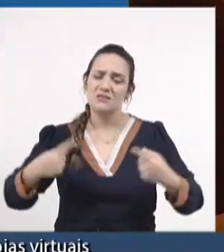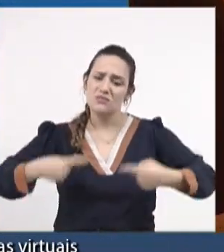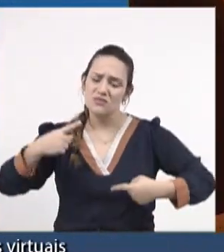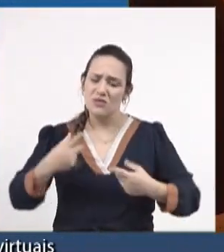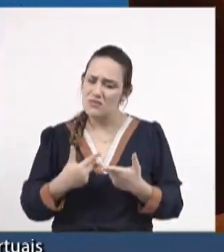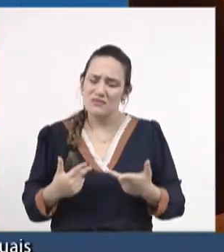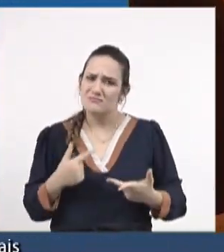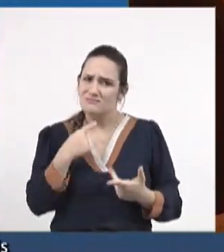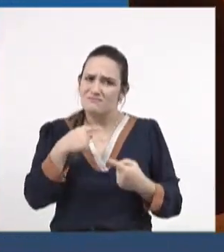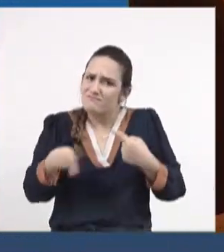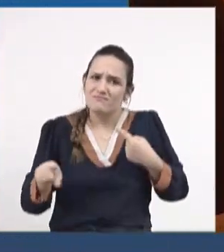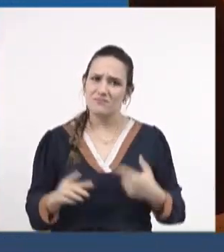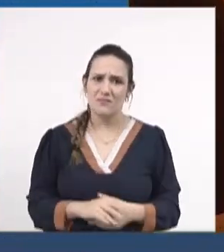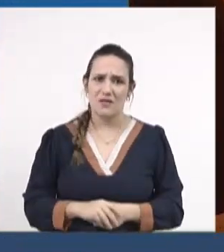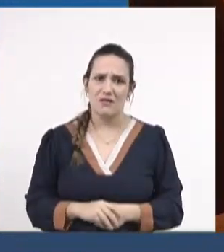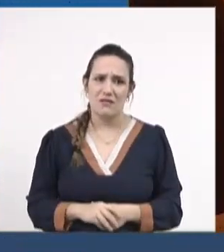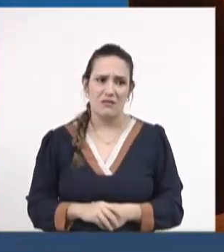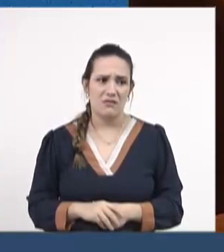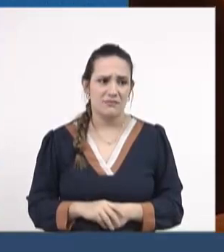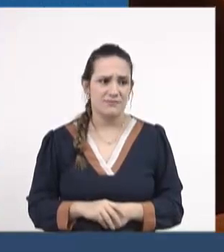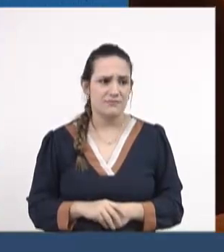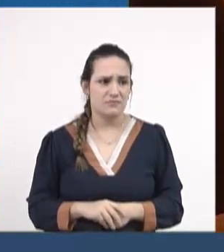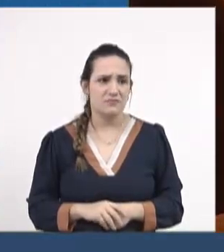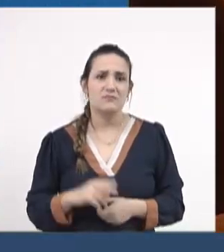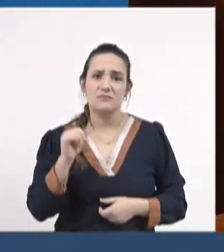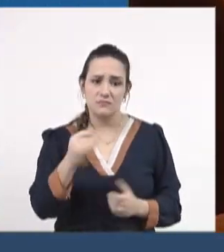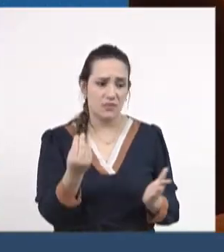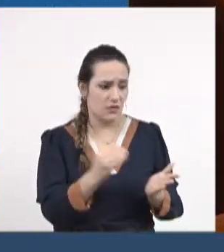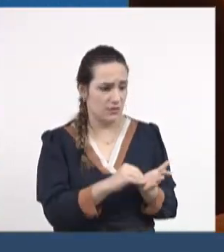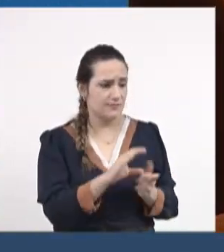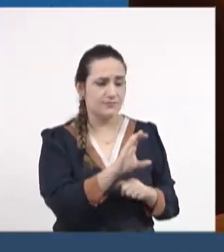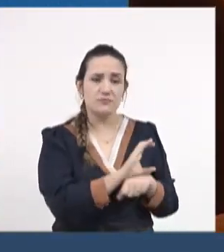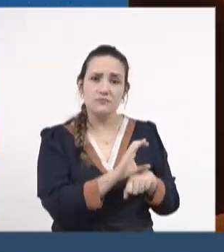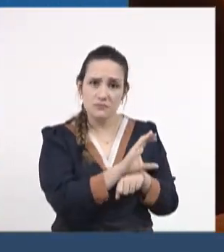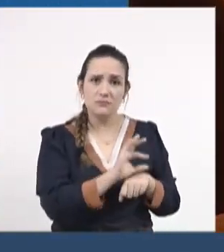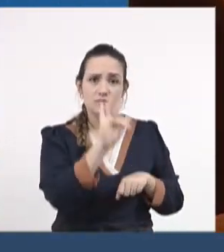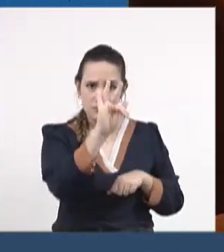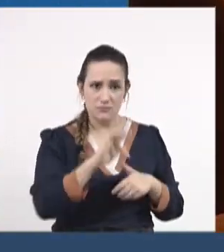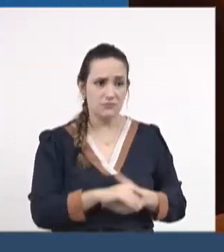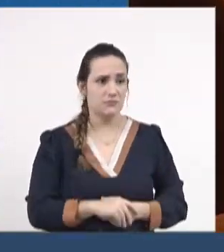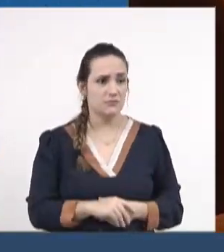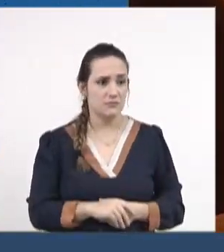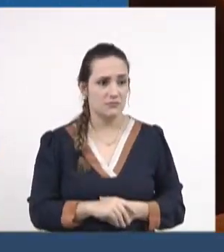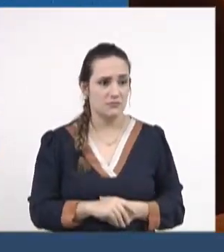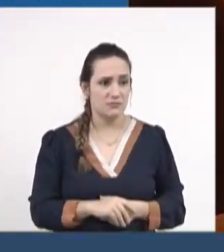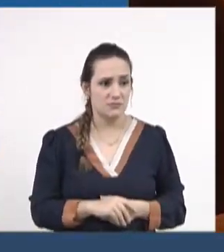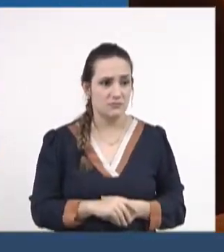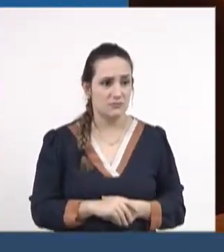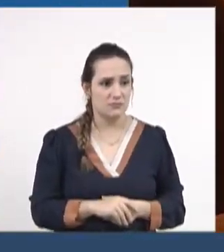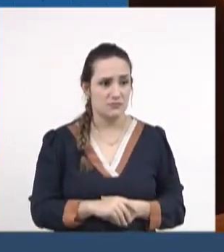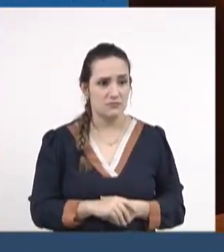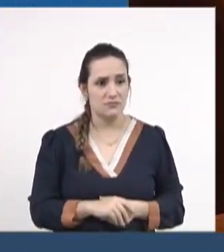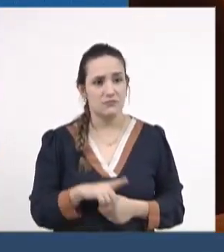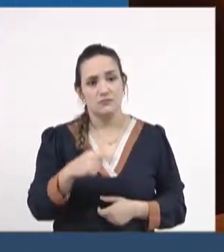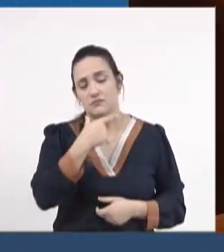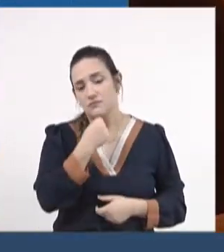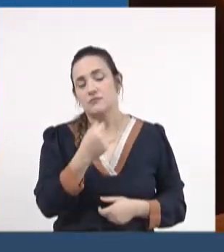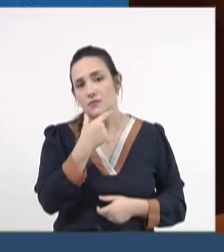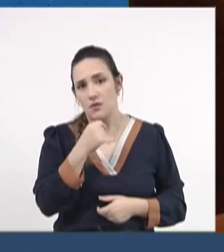absurda. É só dizer o seguinte, ó, se está escrito na Constituição Federal, que foi promulgada por